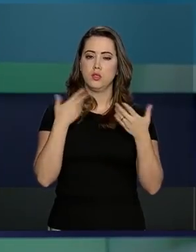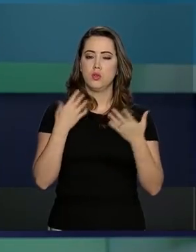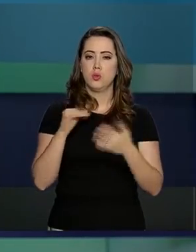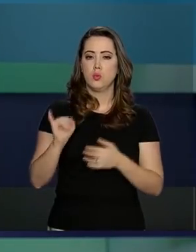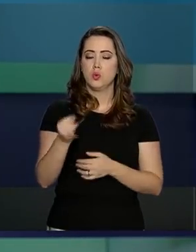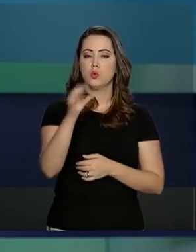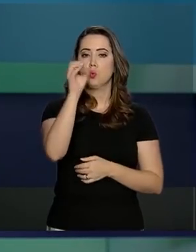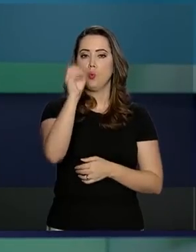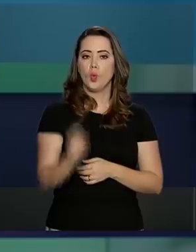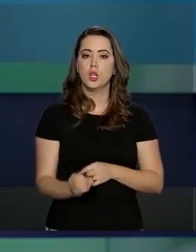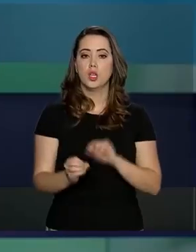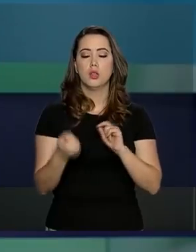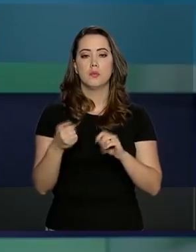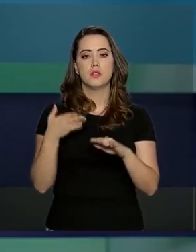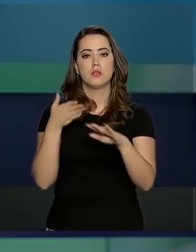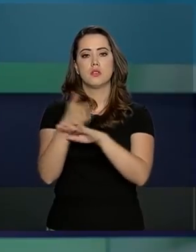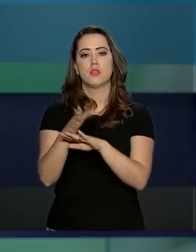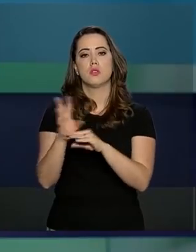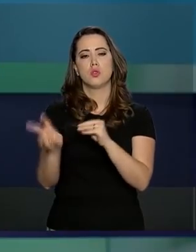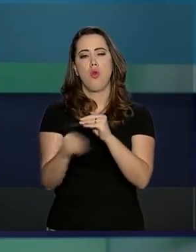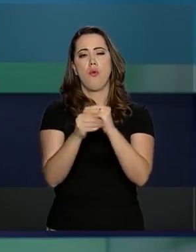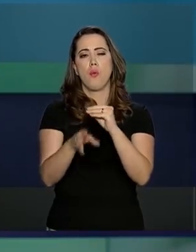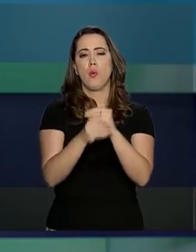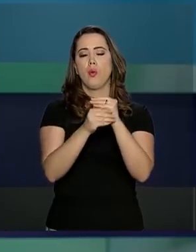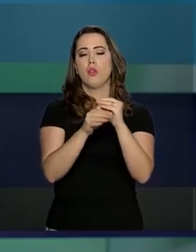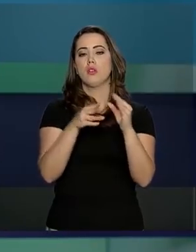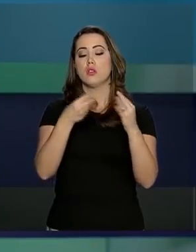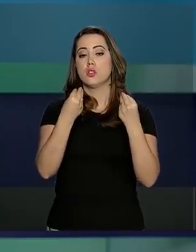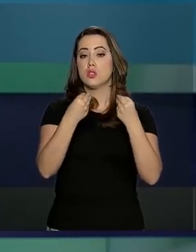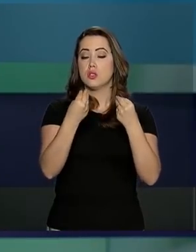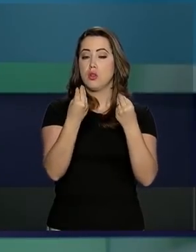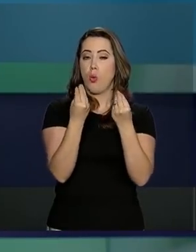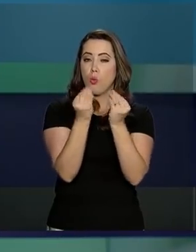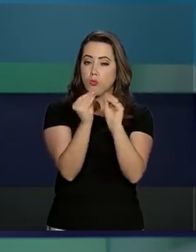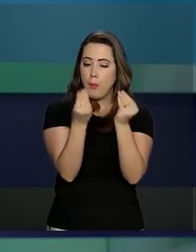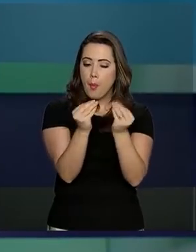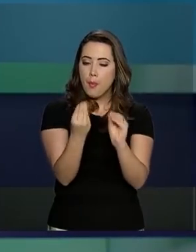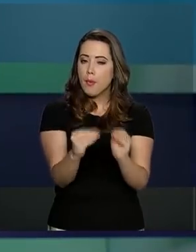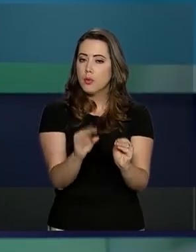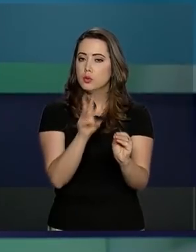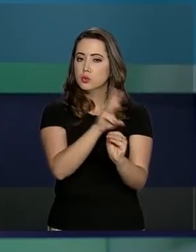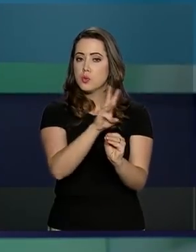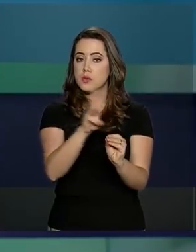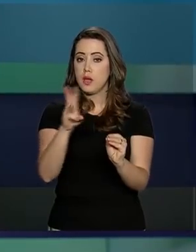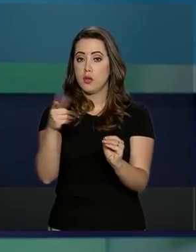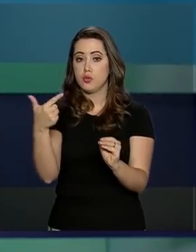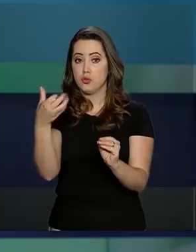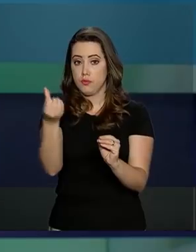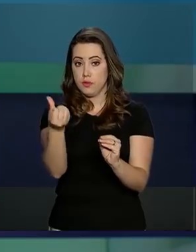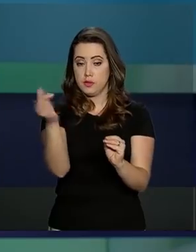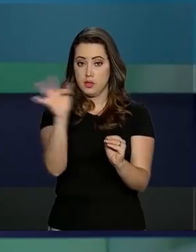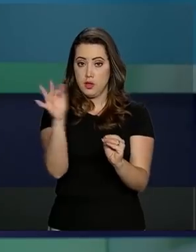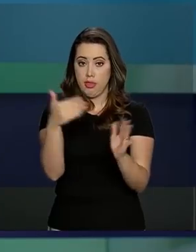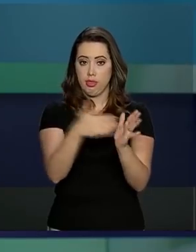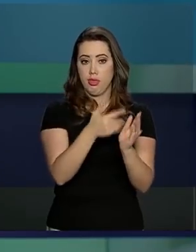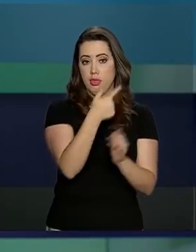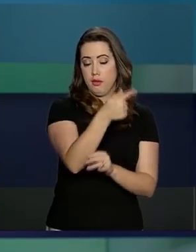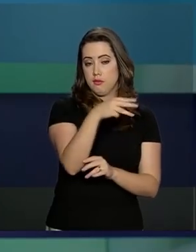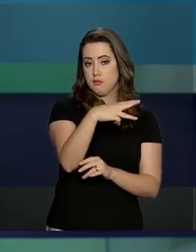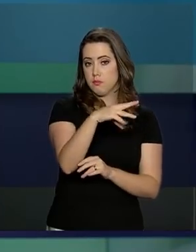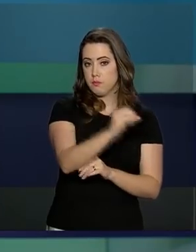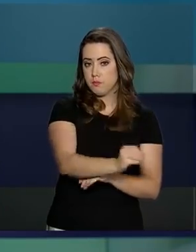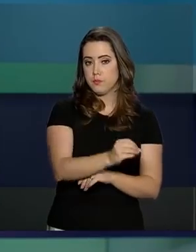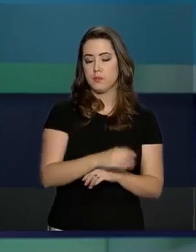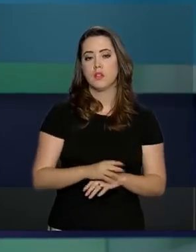modalidade juros zero devem complementar as informações no site no período de 26 de fevereiro a 7 de